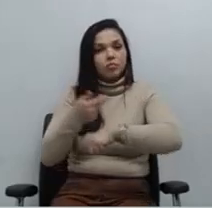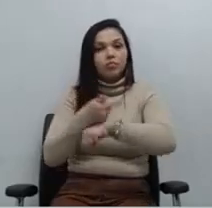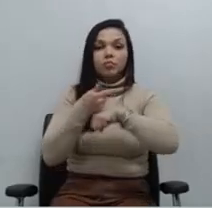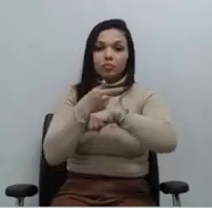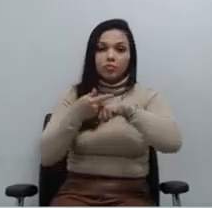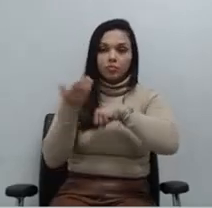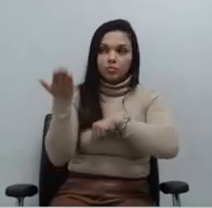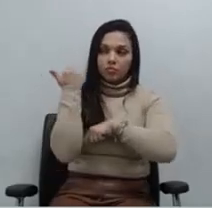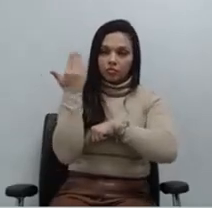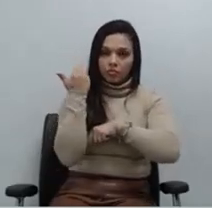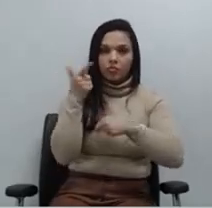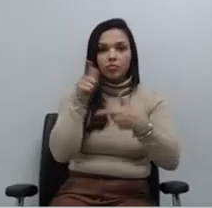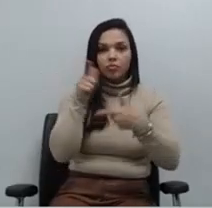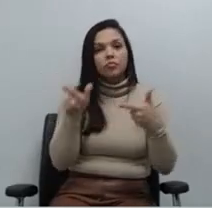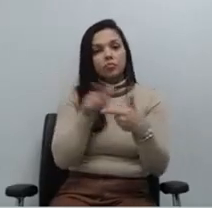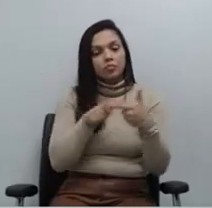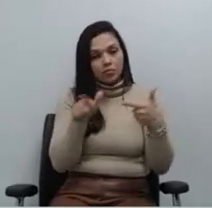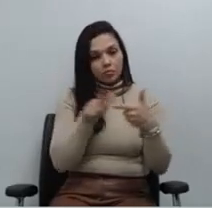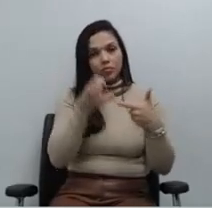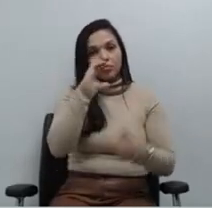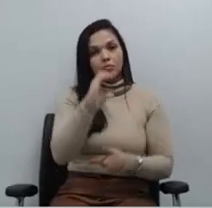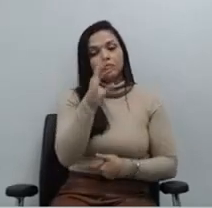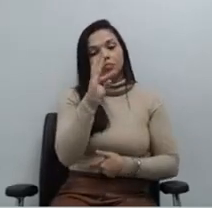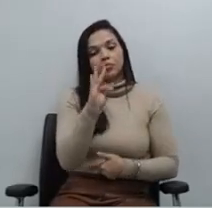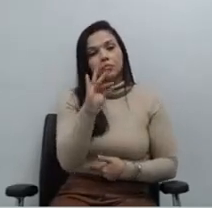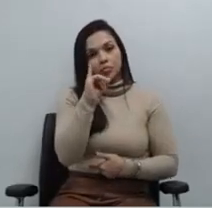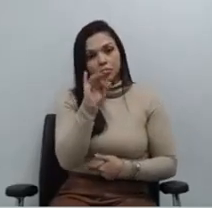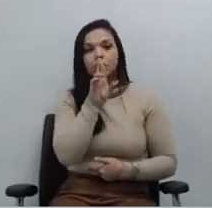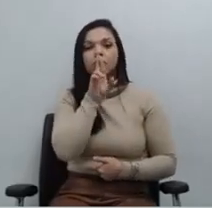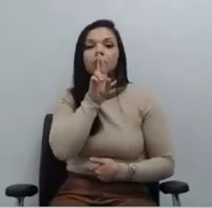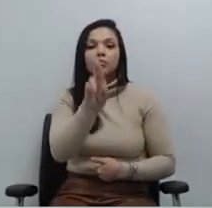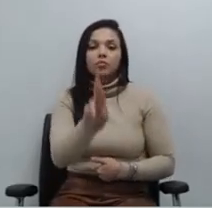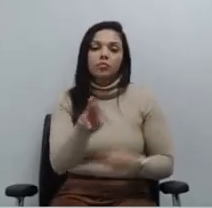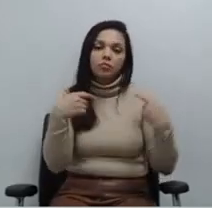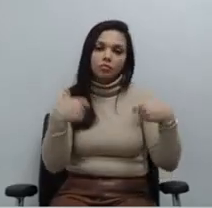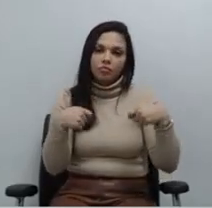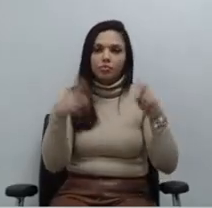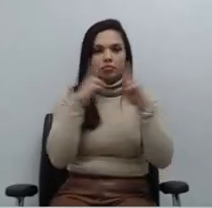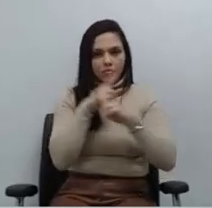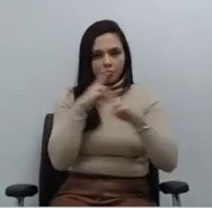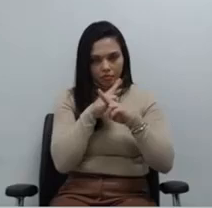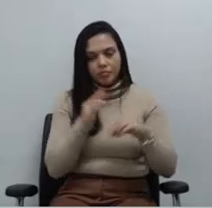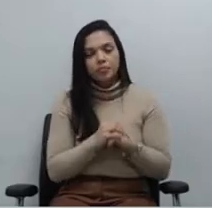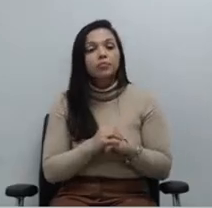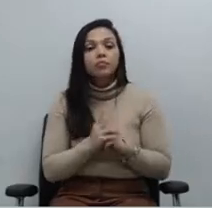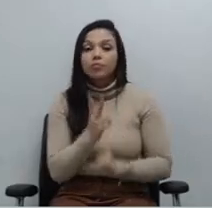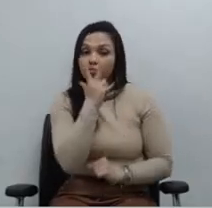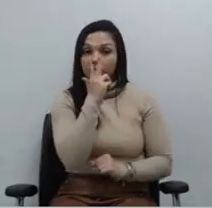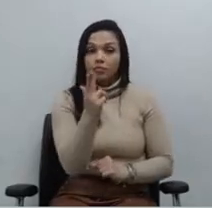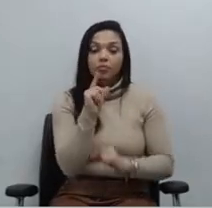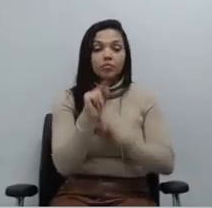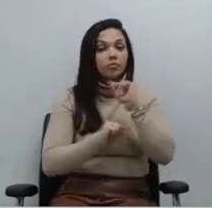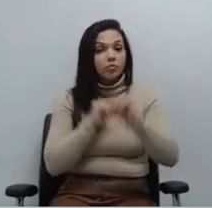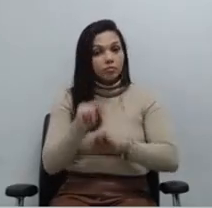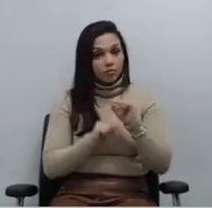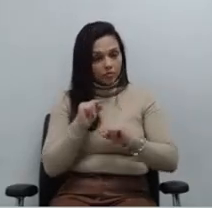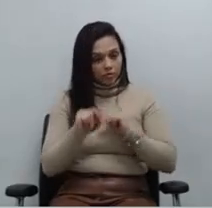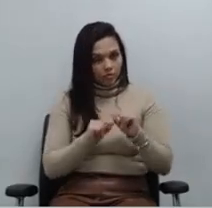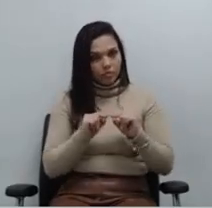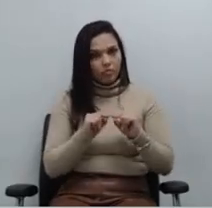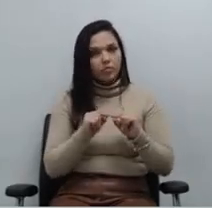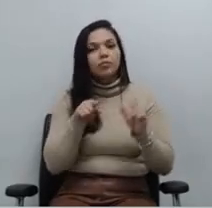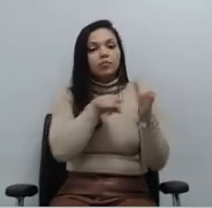anterior, problemas com essa questão da CTI e das respostas que a CTI precisa dar. Me parece que não há uma percepção ou